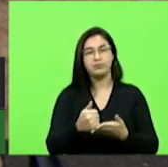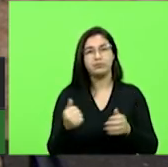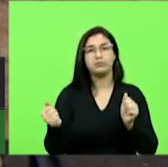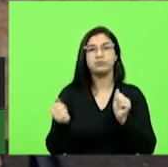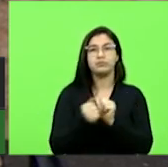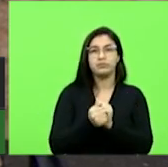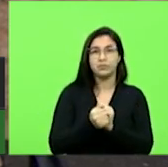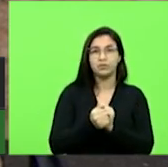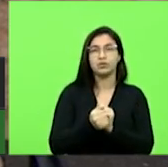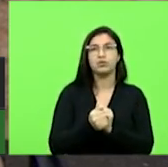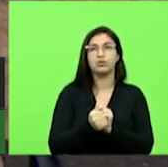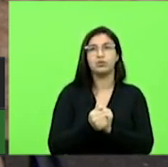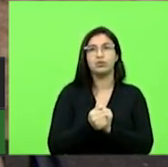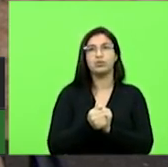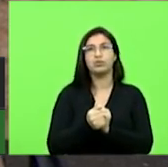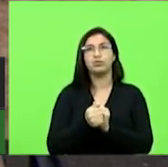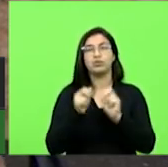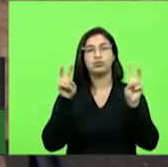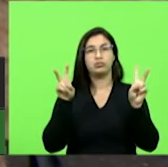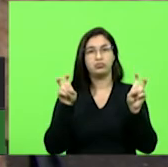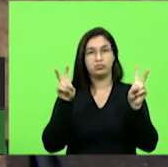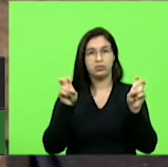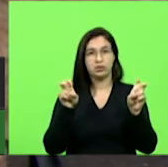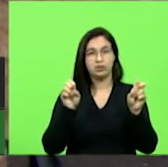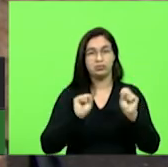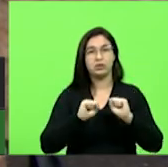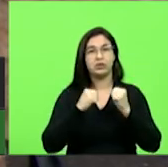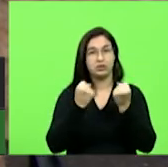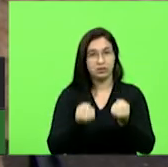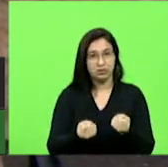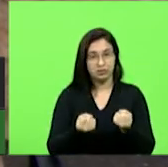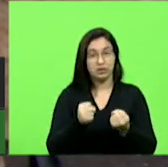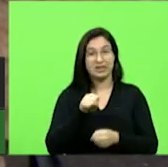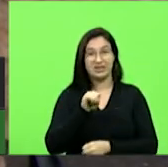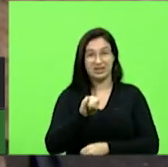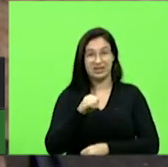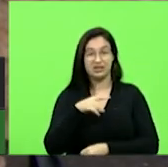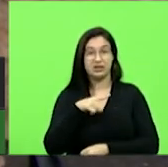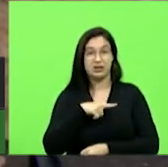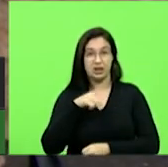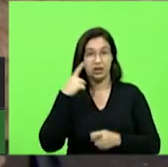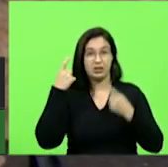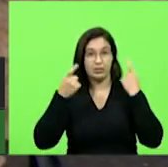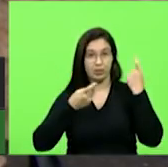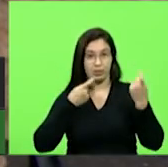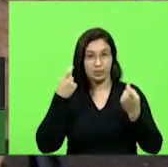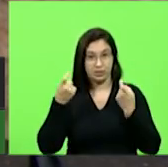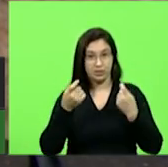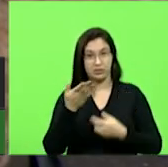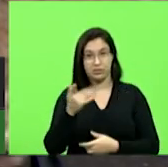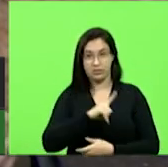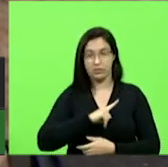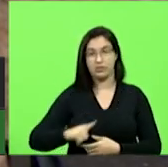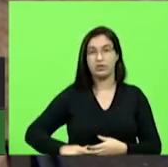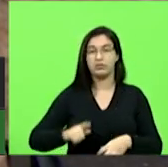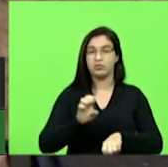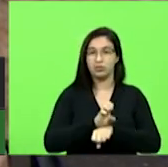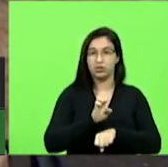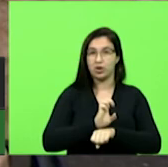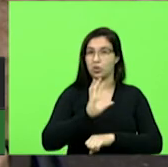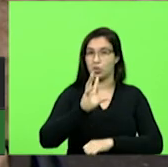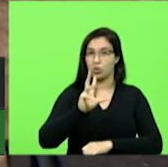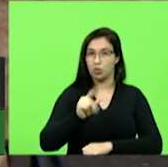ombreando nessas coisas, deputado Bruno, nessas questões. E, como bem disse, se existisse uma real preocupação do governo do Estado com toda essa